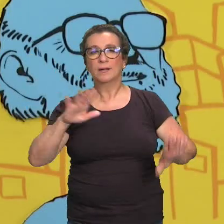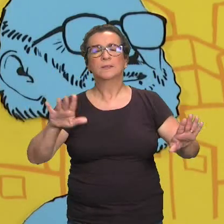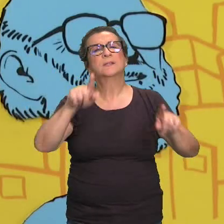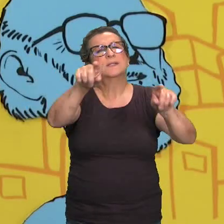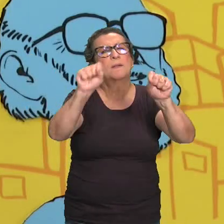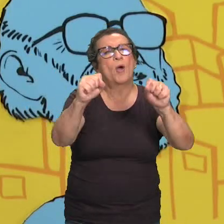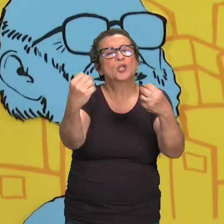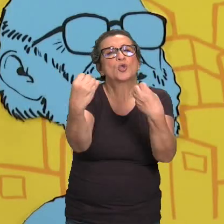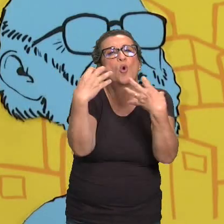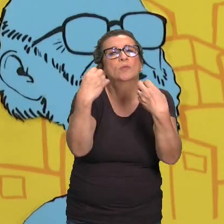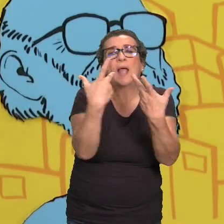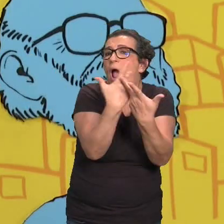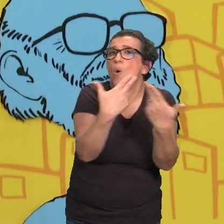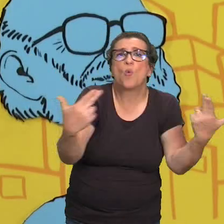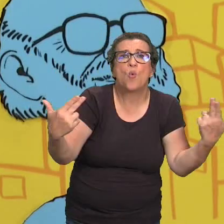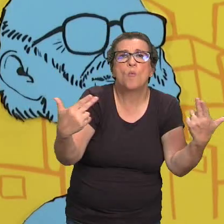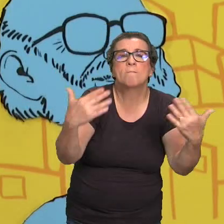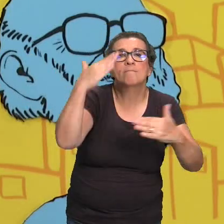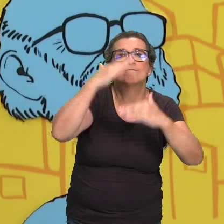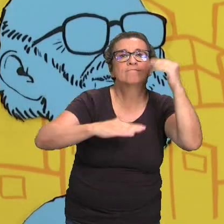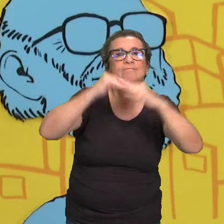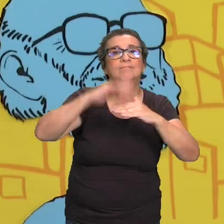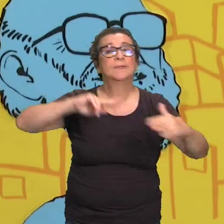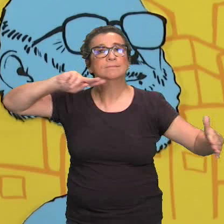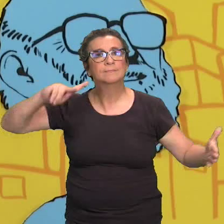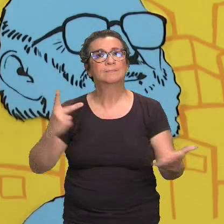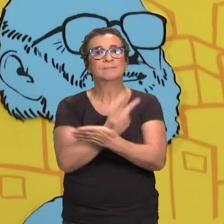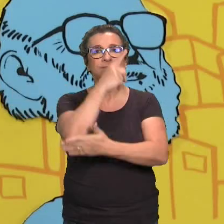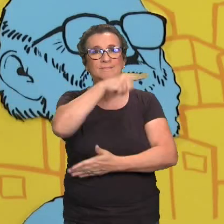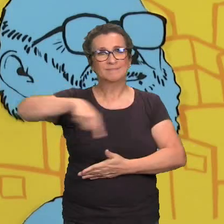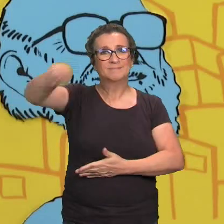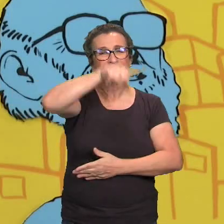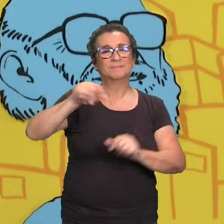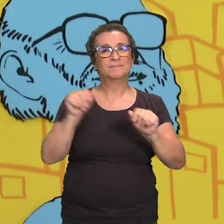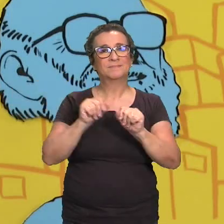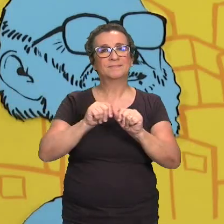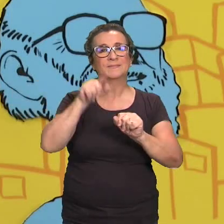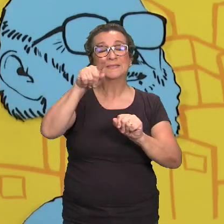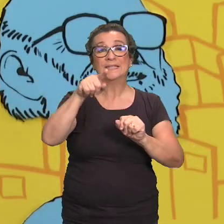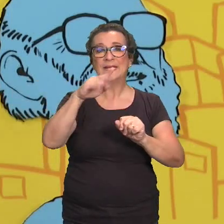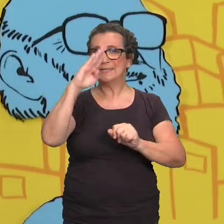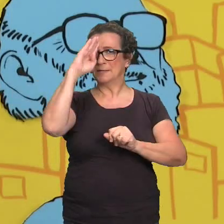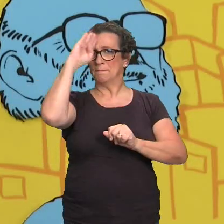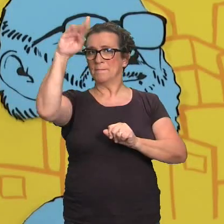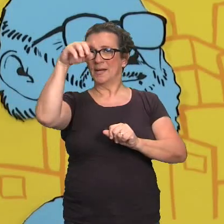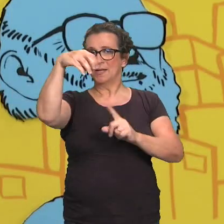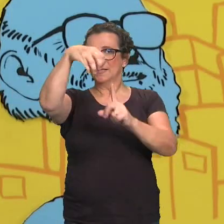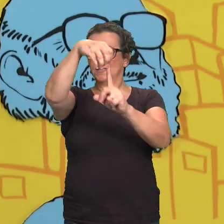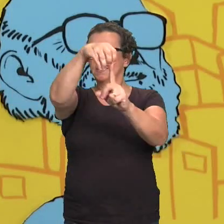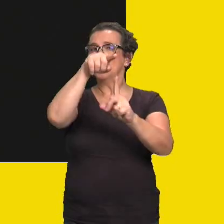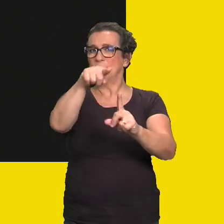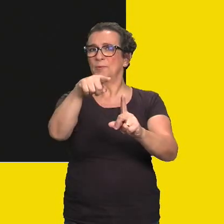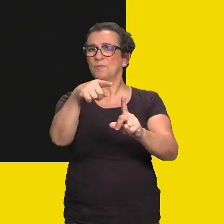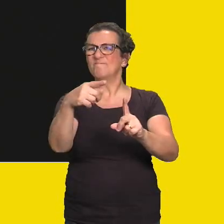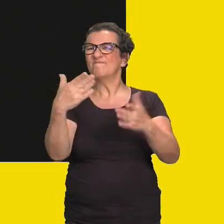nos contar alguma prática que realizam e em que esse princípio freiriano fica